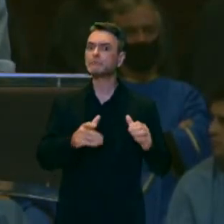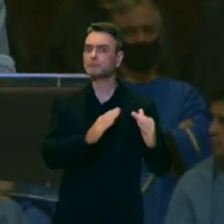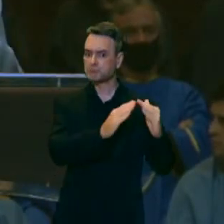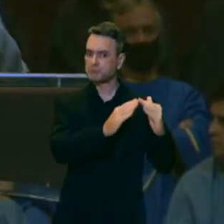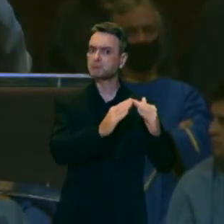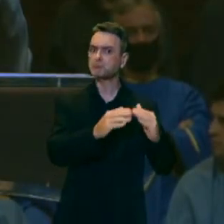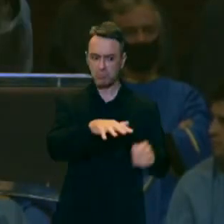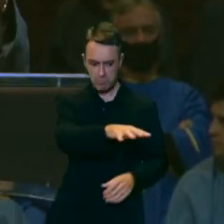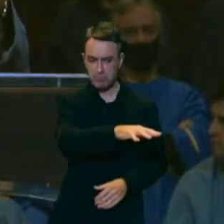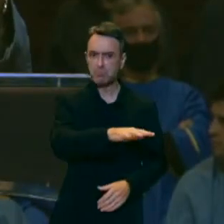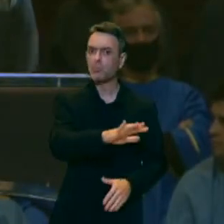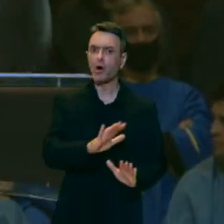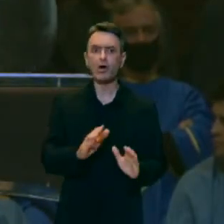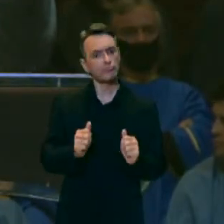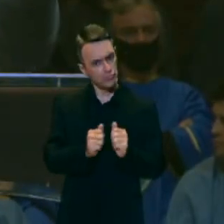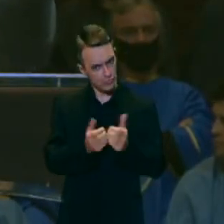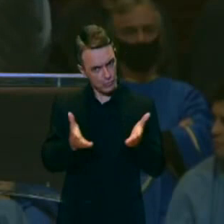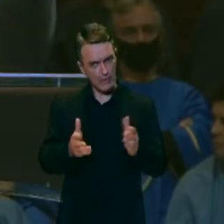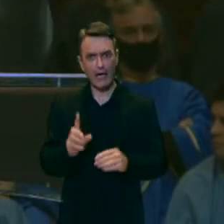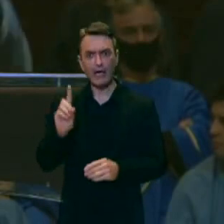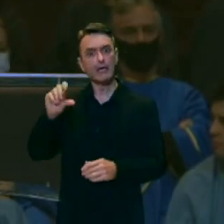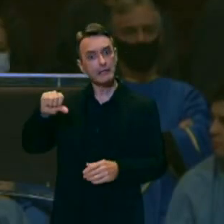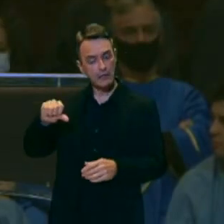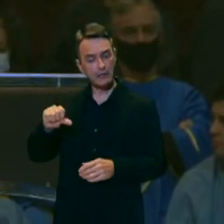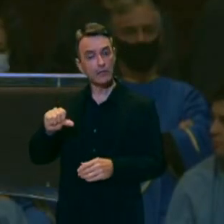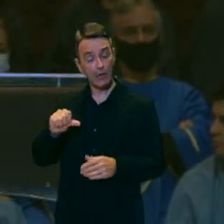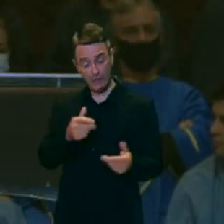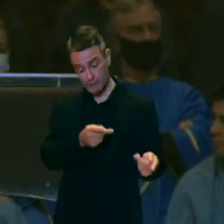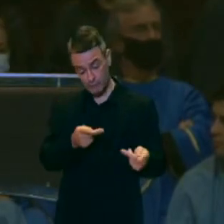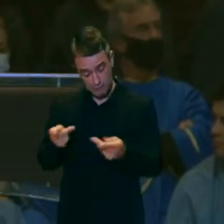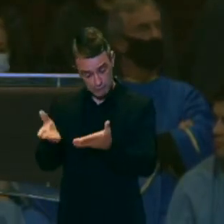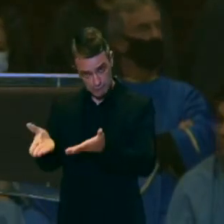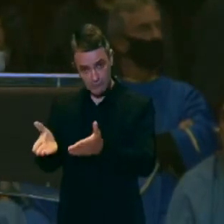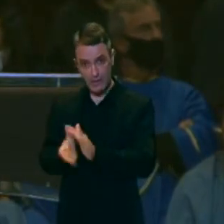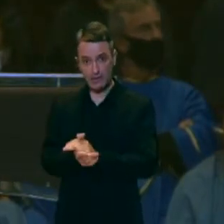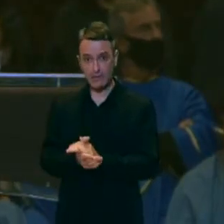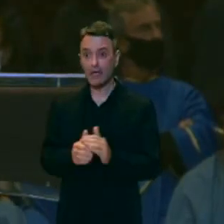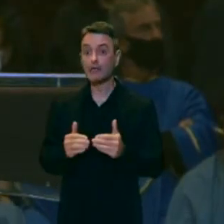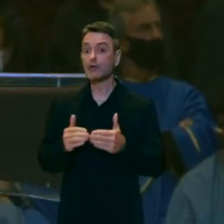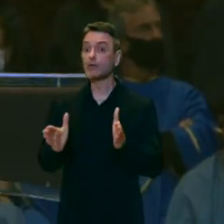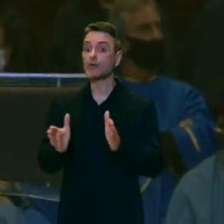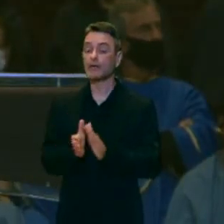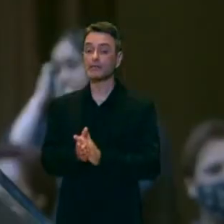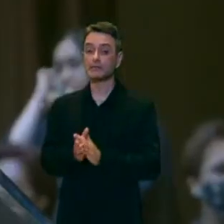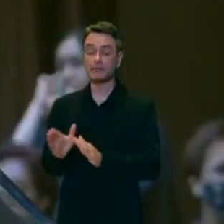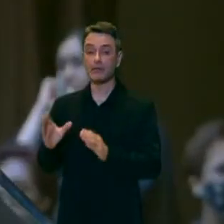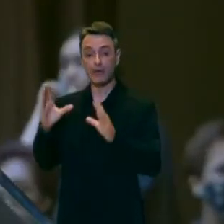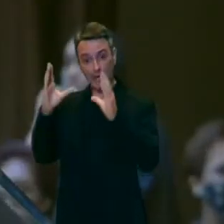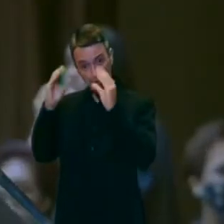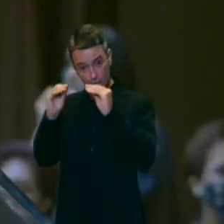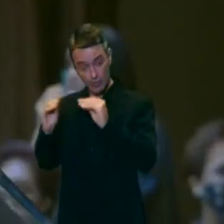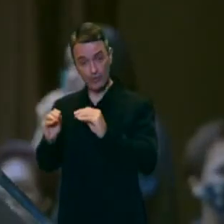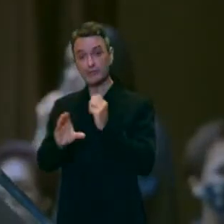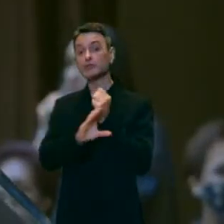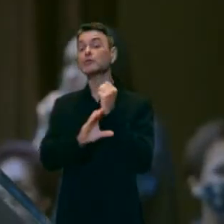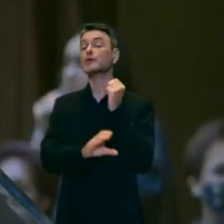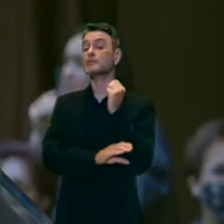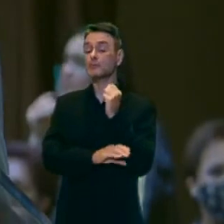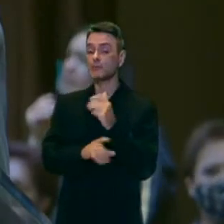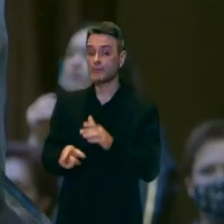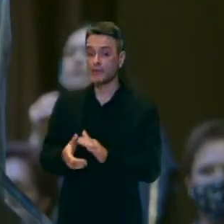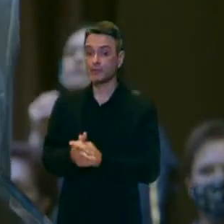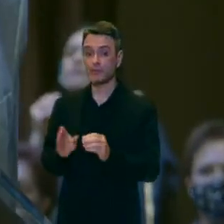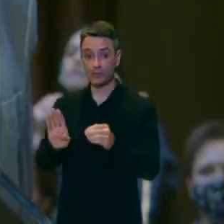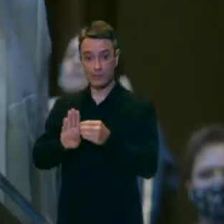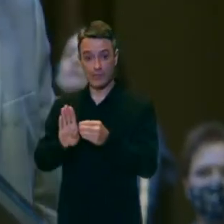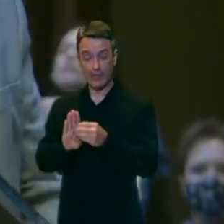estar conosco, dia 19 no culto da noite eu vou estar lá, na inauguração no Campo Comprido também. E naquela